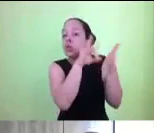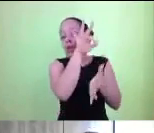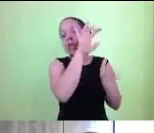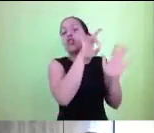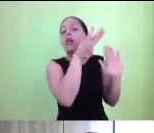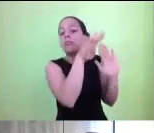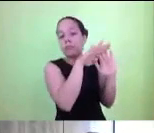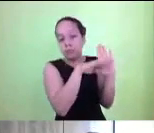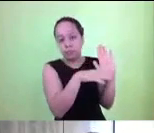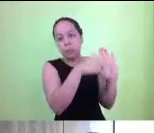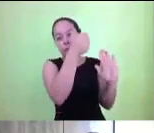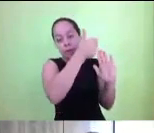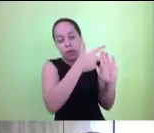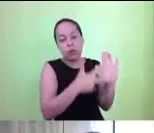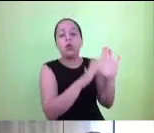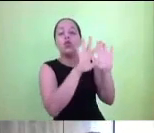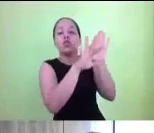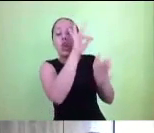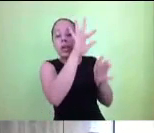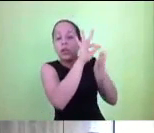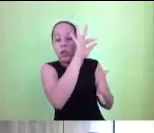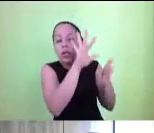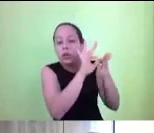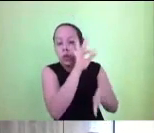vocês conferirem. Tudo bem?